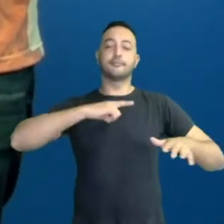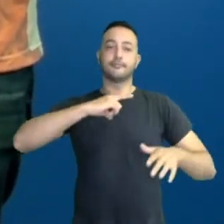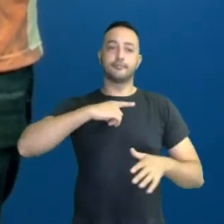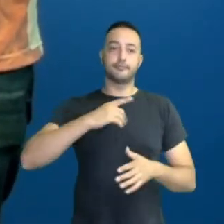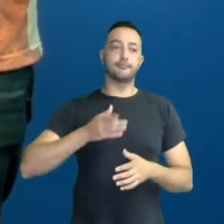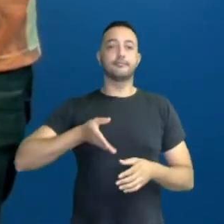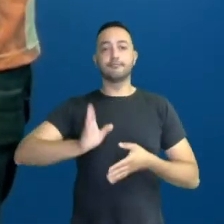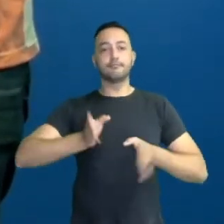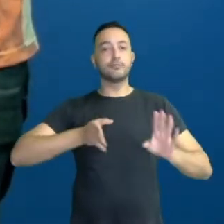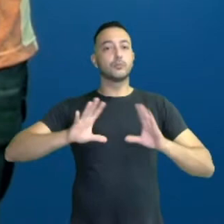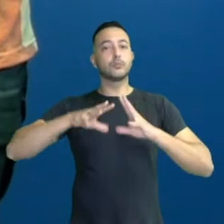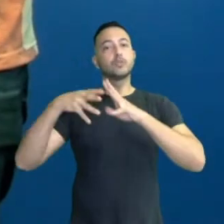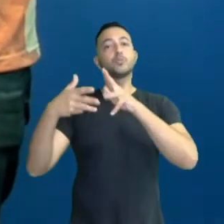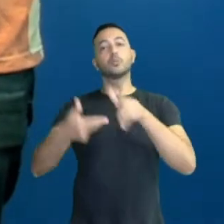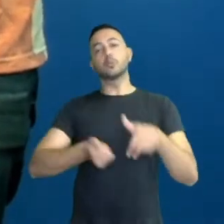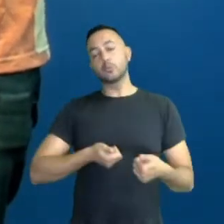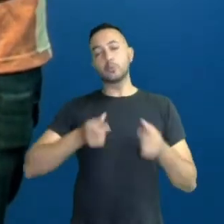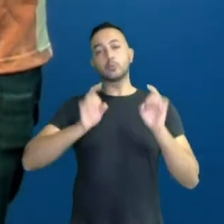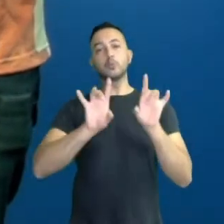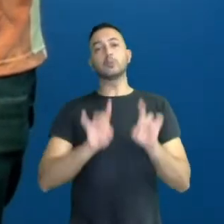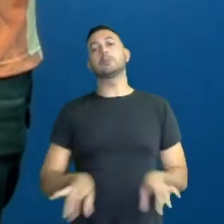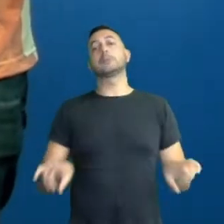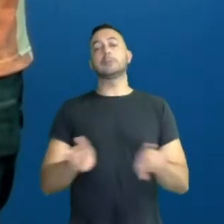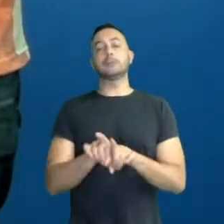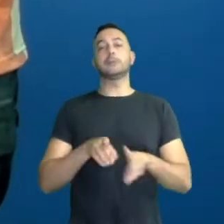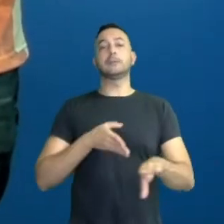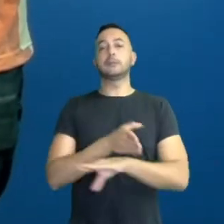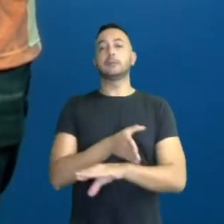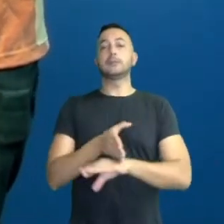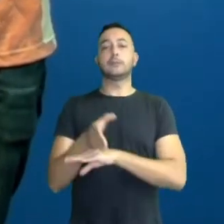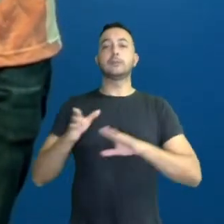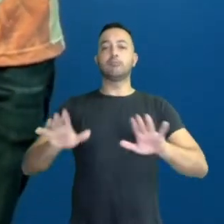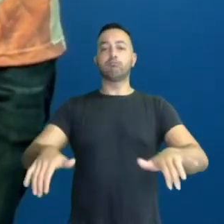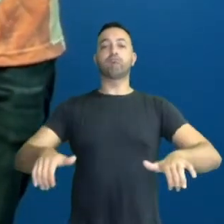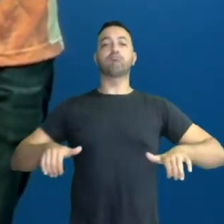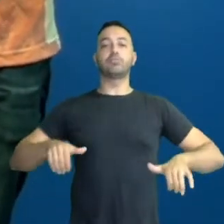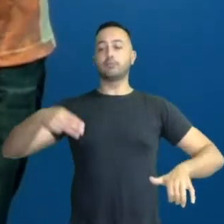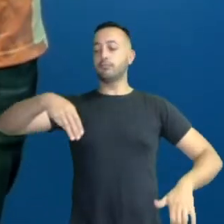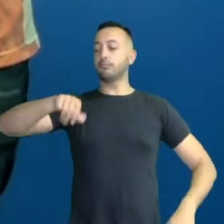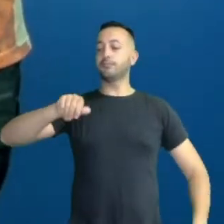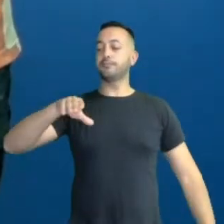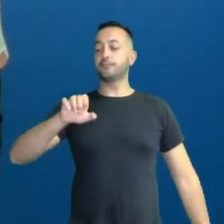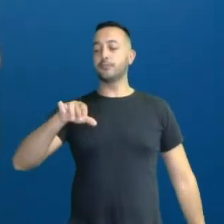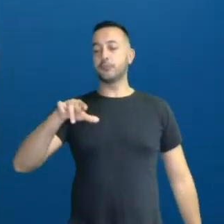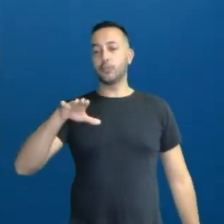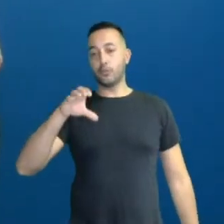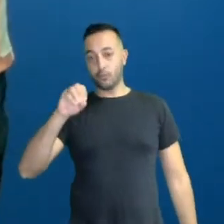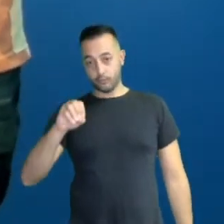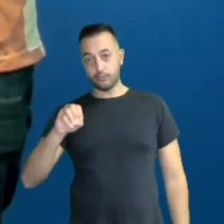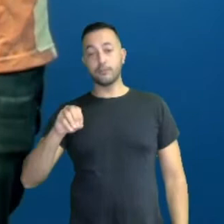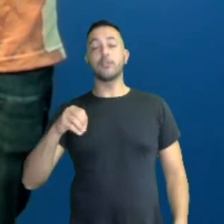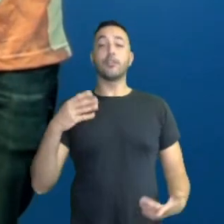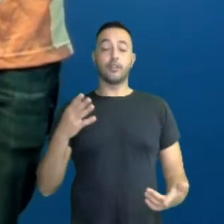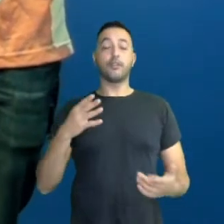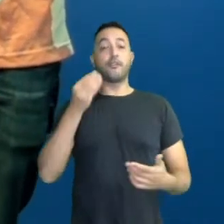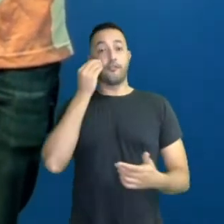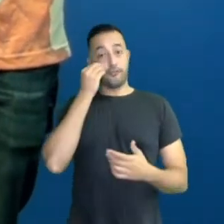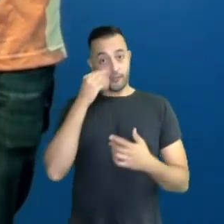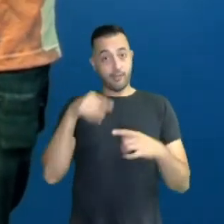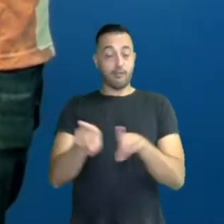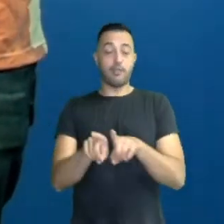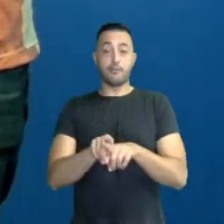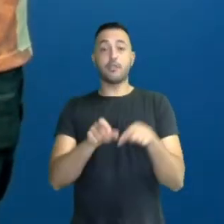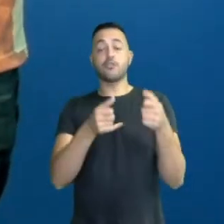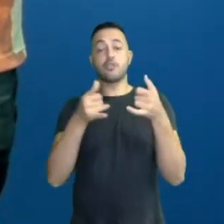o resto do mundo, especialmente para os domínios do Império Macedônico. O Império Macedônico, que a gente vai ver daqui a pouco